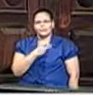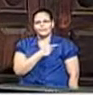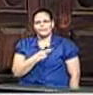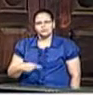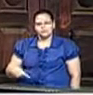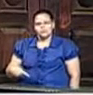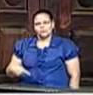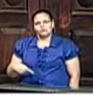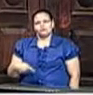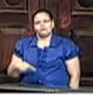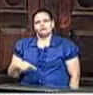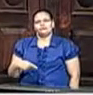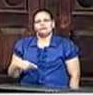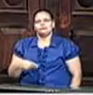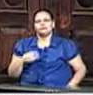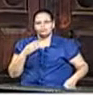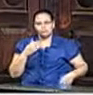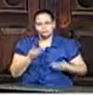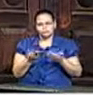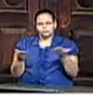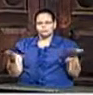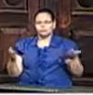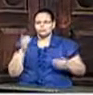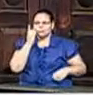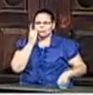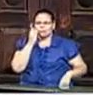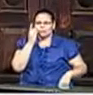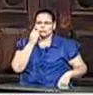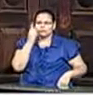Senhoras e senhores deputados,